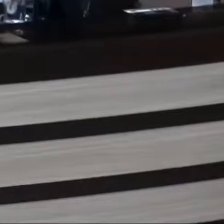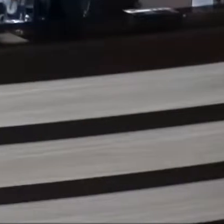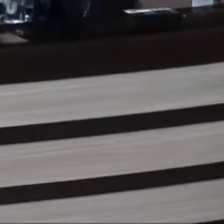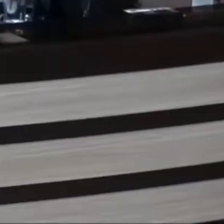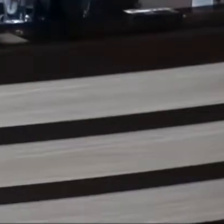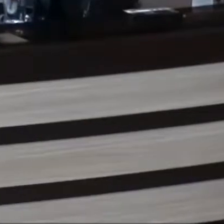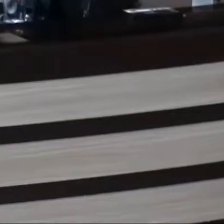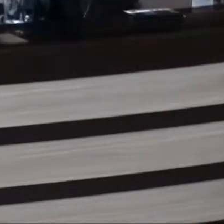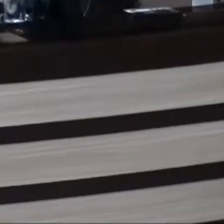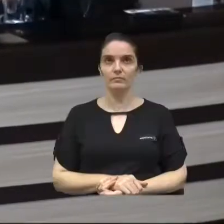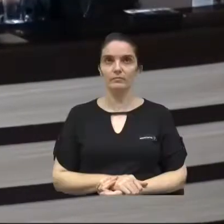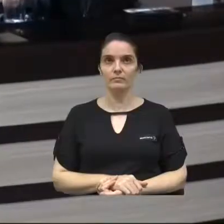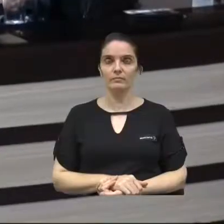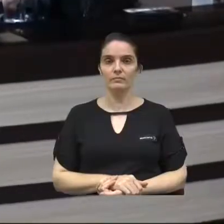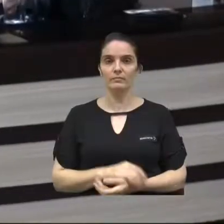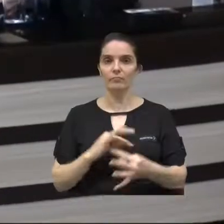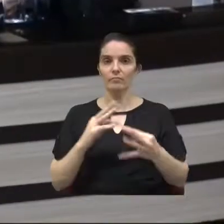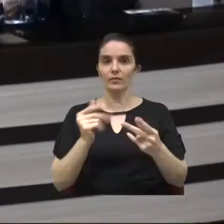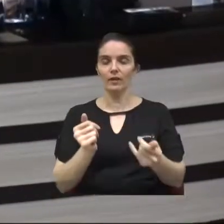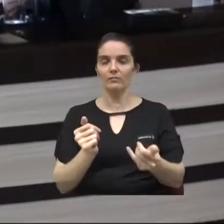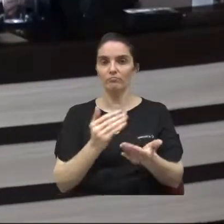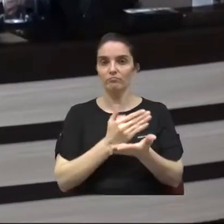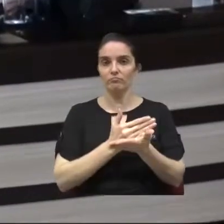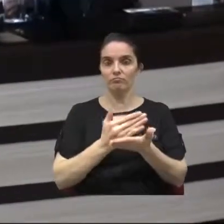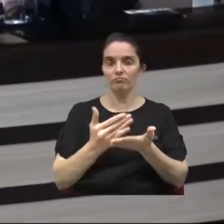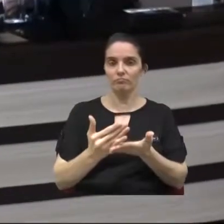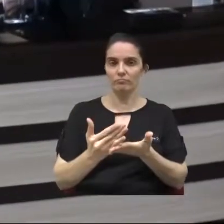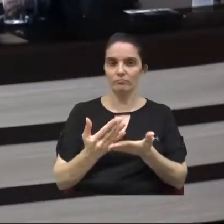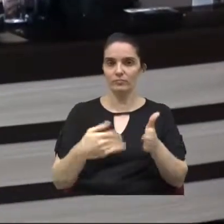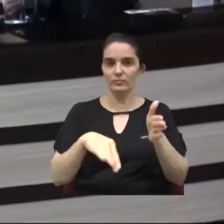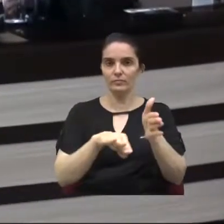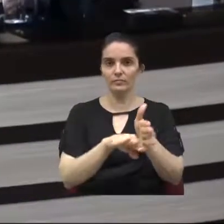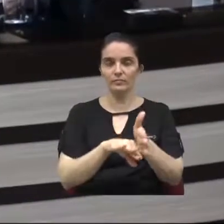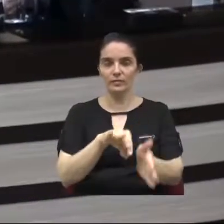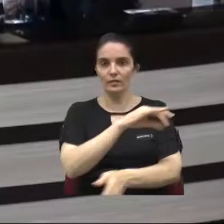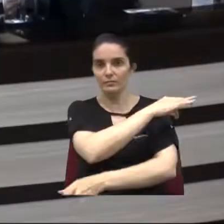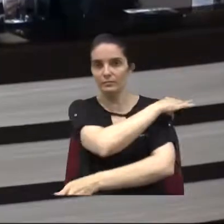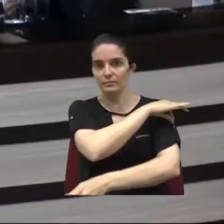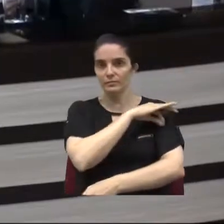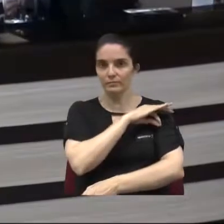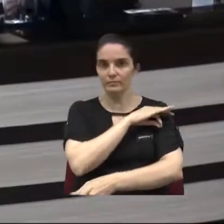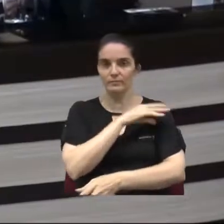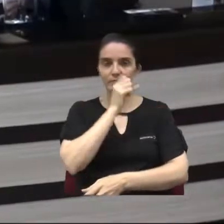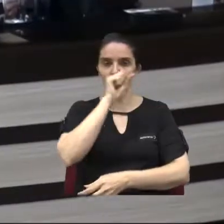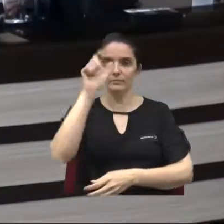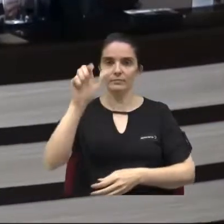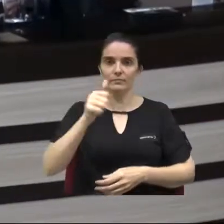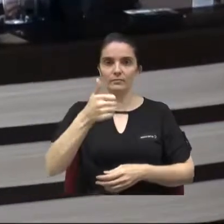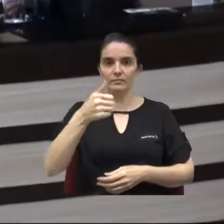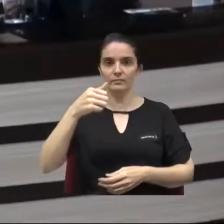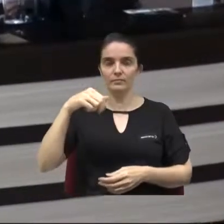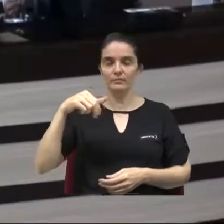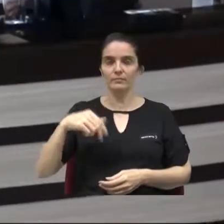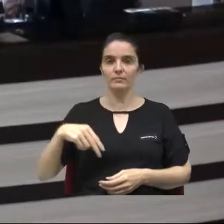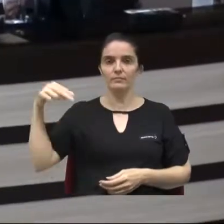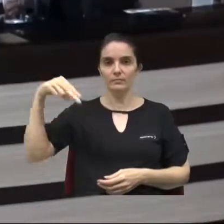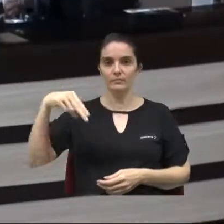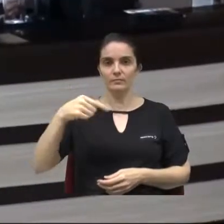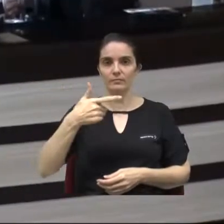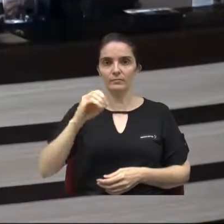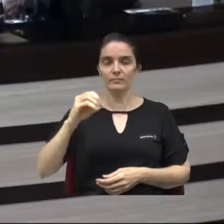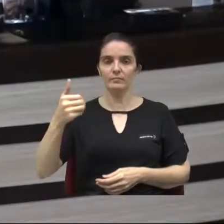item 1, matérias vindas do senhor prefeito municipal. Limeira, 1º de novembro de